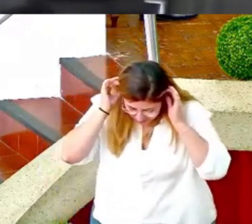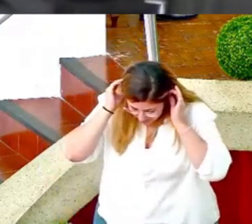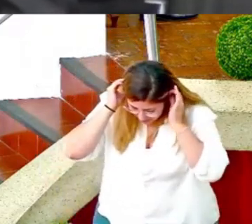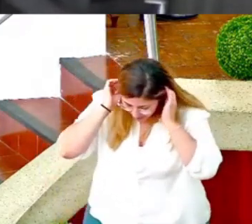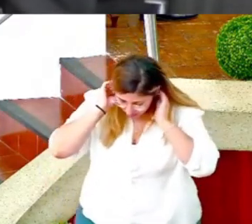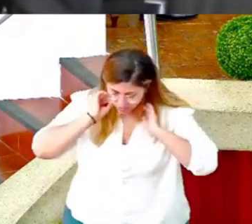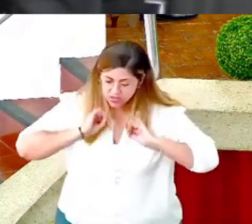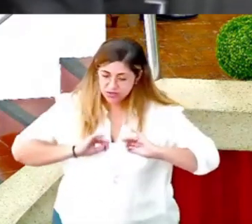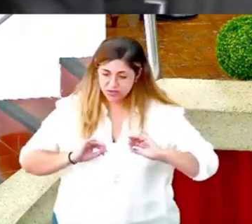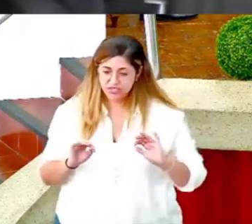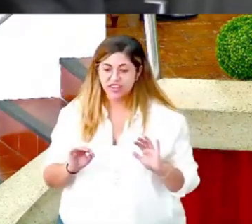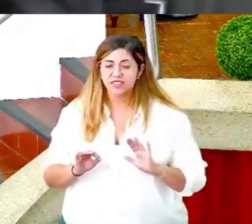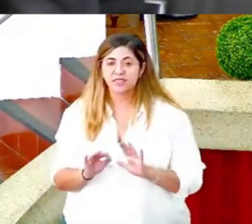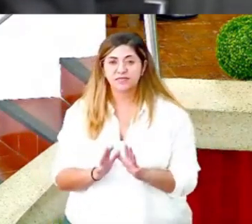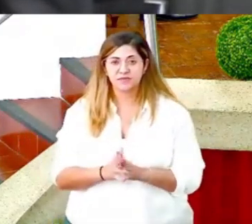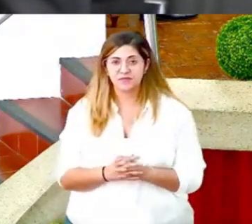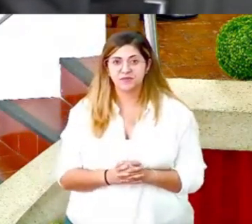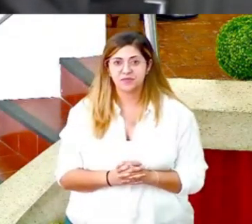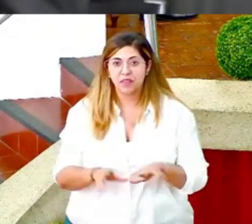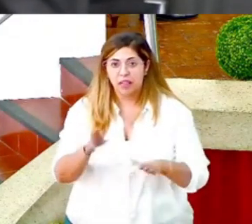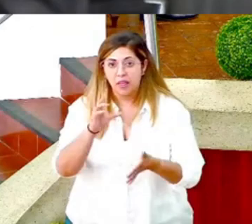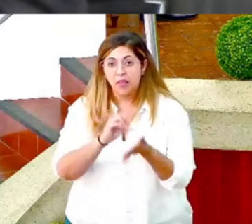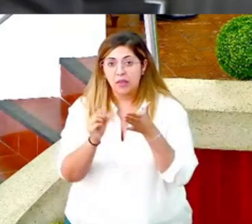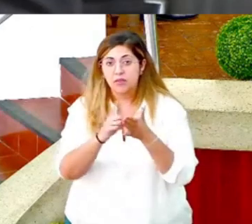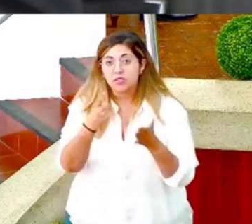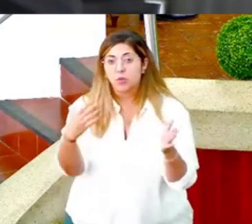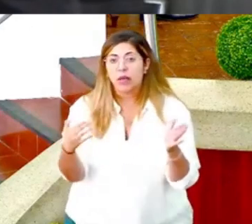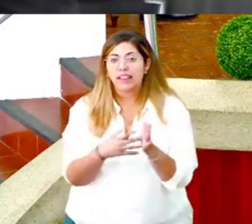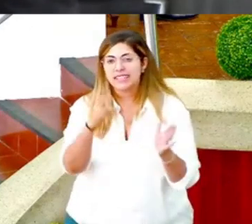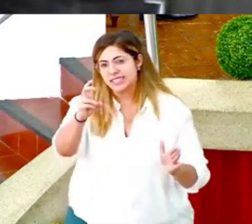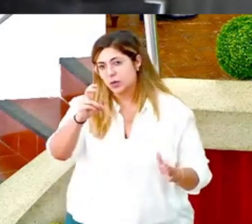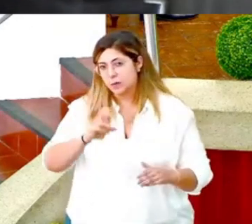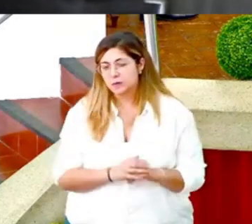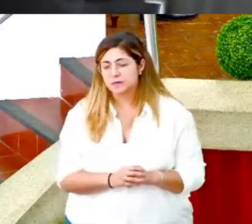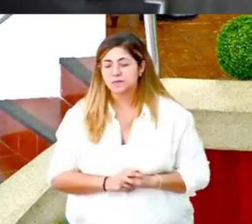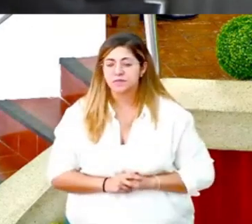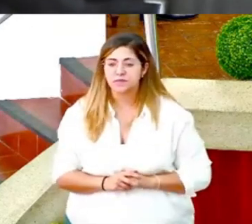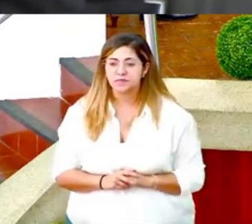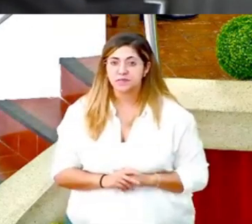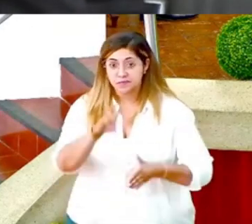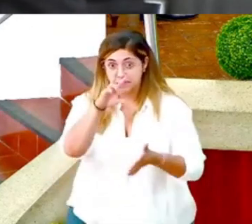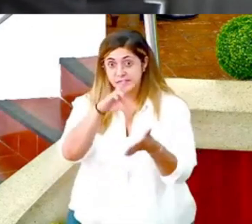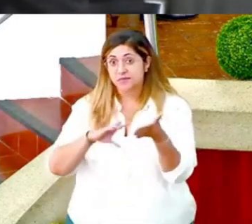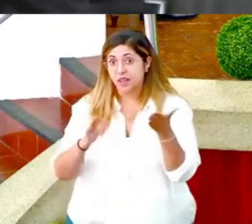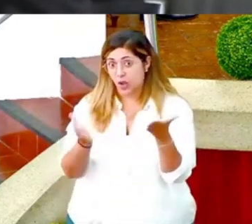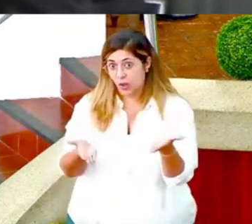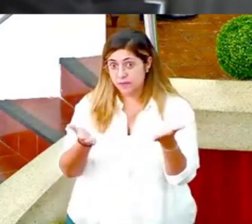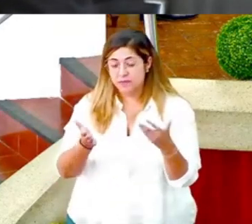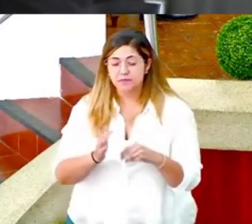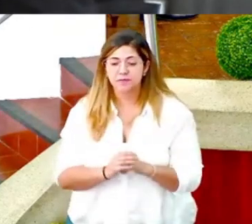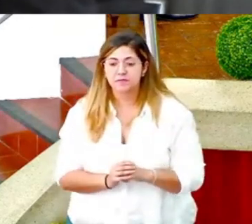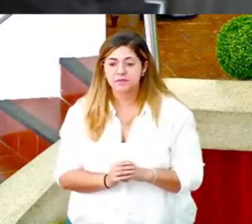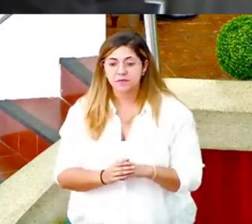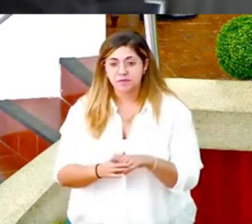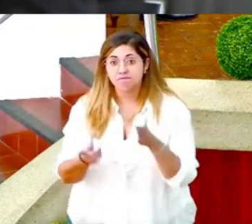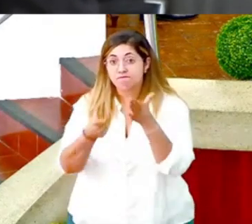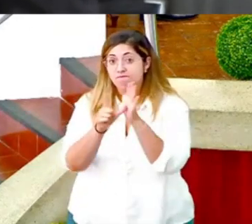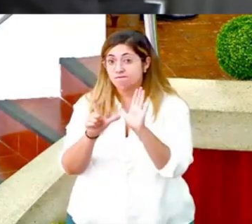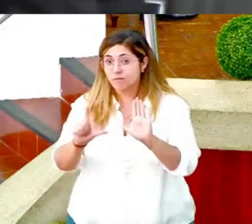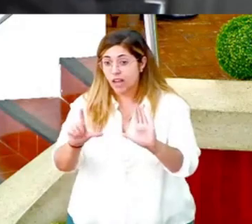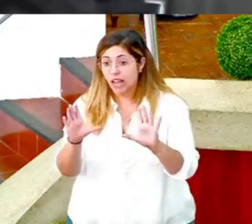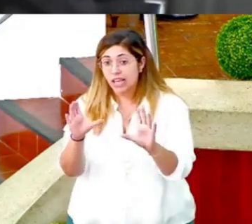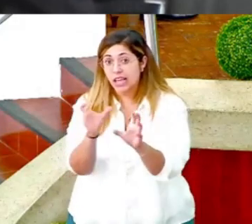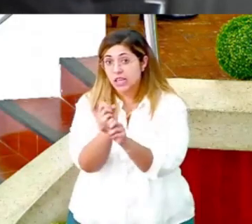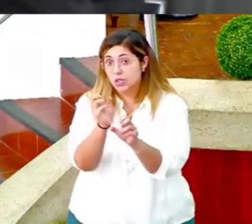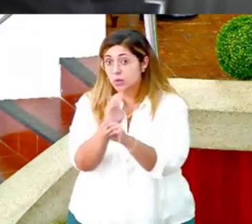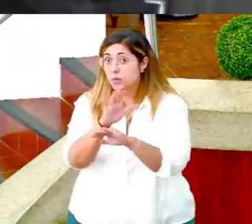Deuteronômio capítulo 6, os versículos são de 1 até o 5. Estes, pois, são os mandamentos, os estatutos